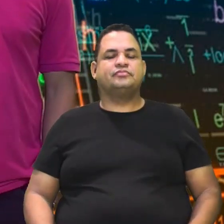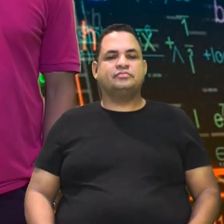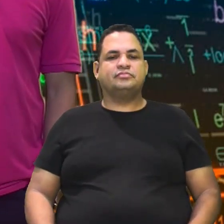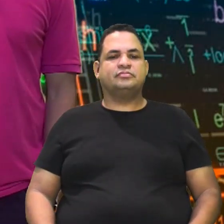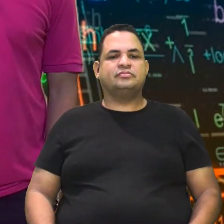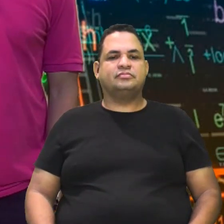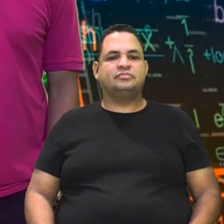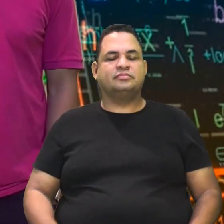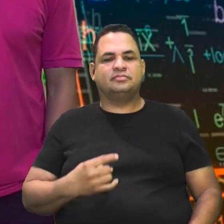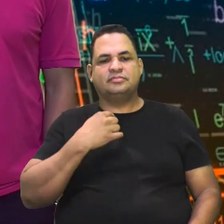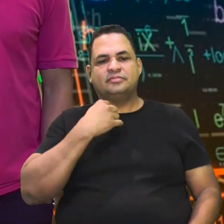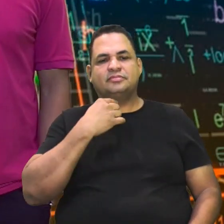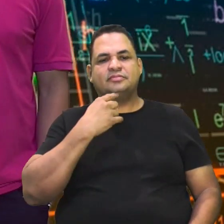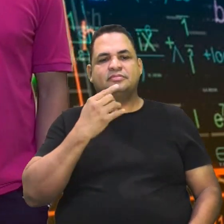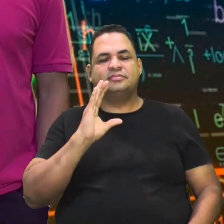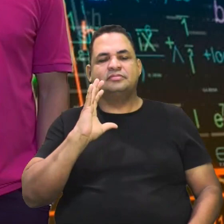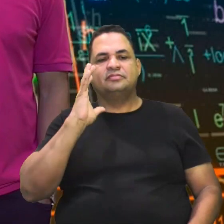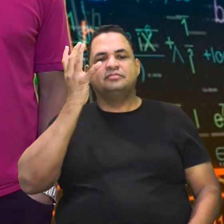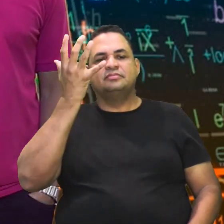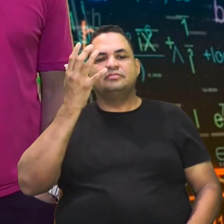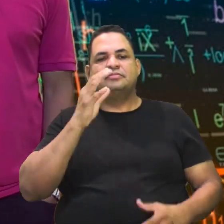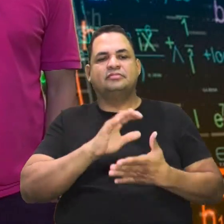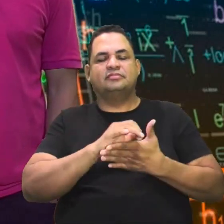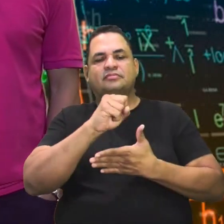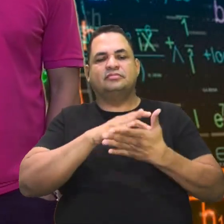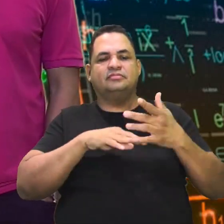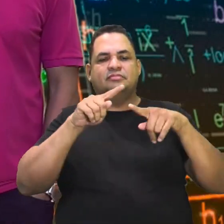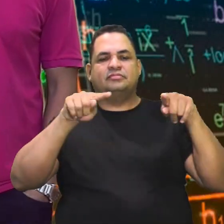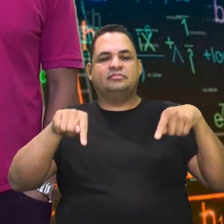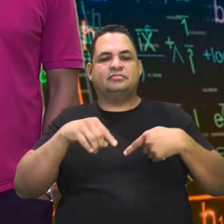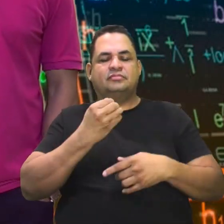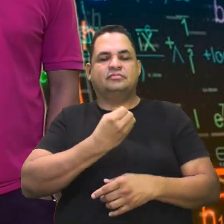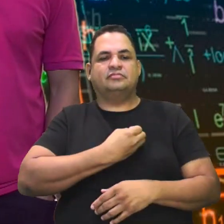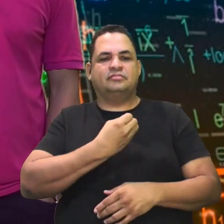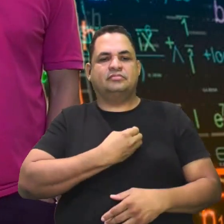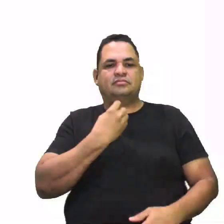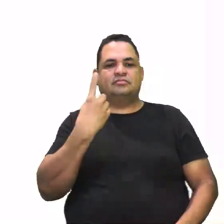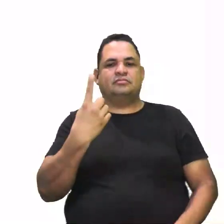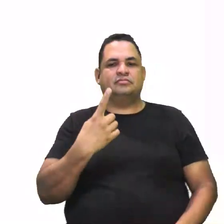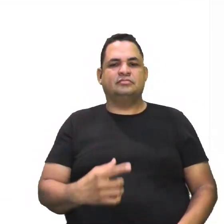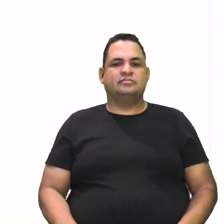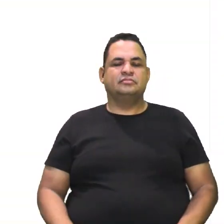devagarinho. Vamos lá, tirar as dúvidas e resolver a atividade de sala de número 1.